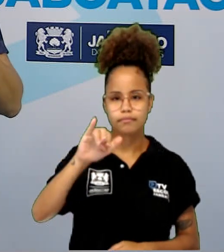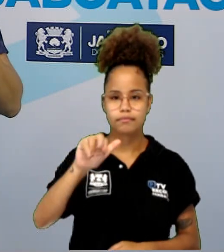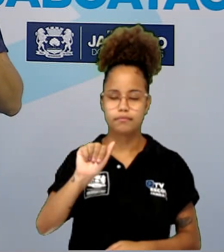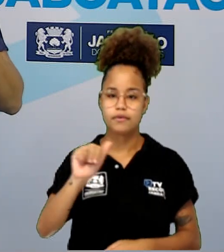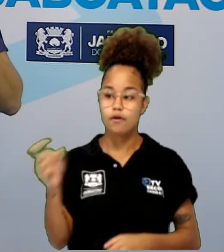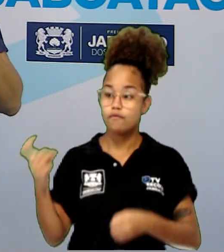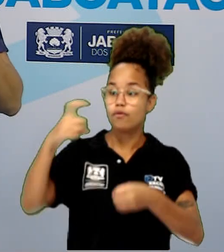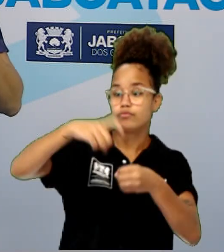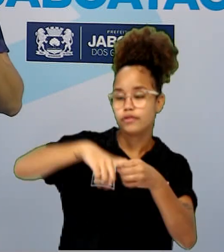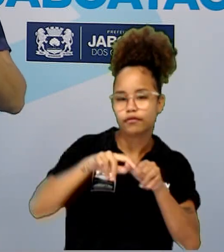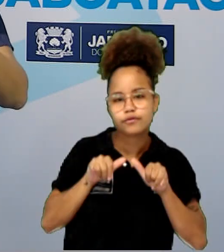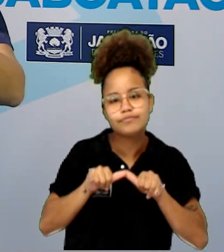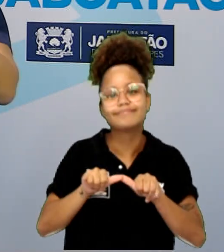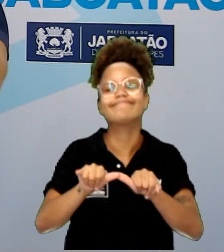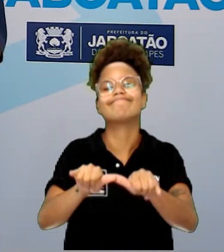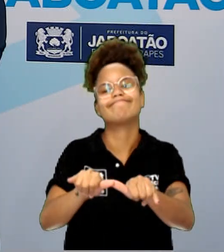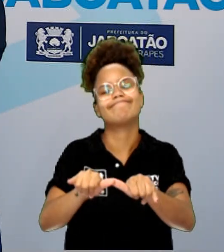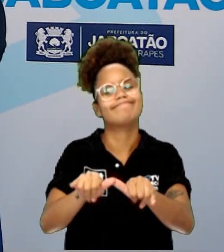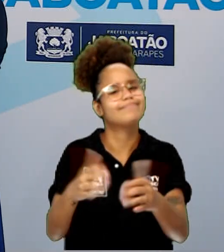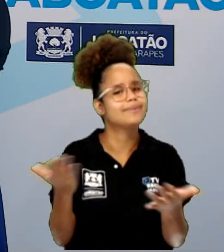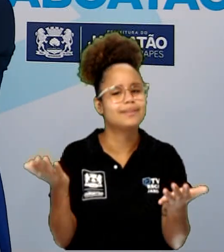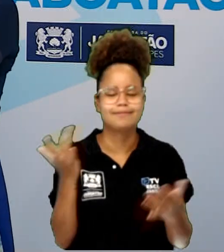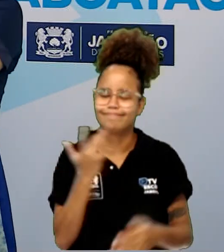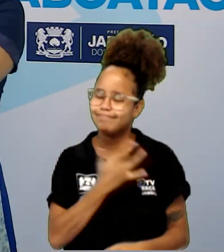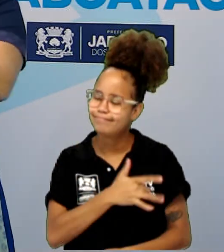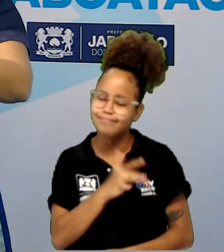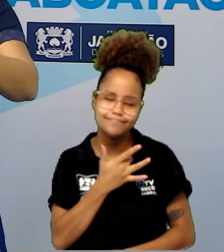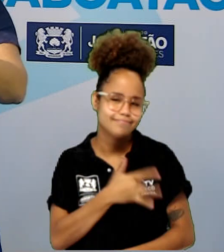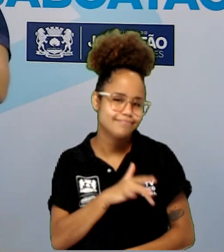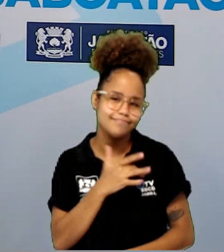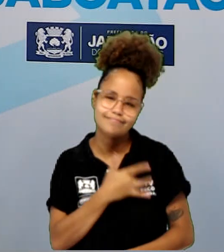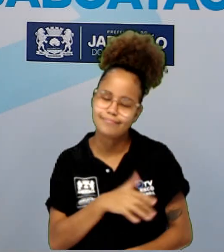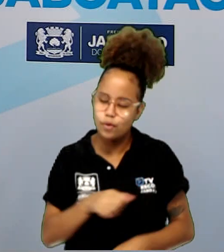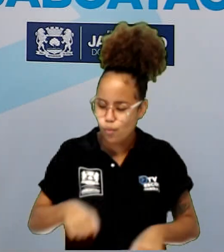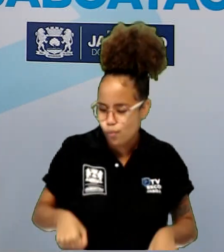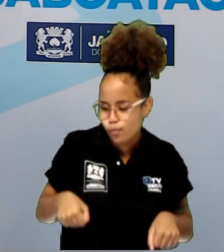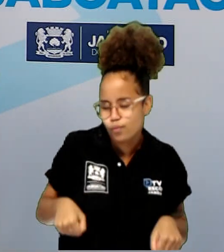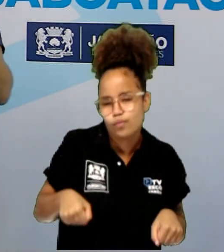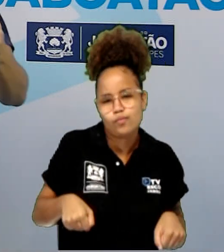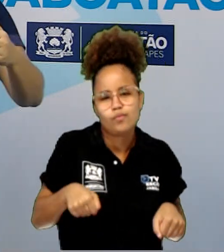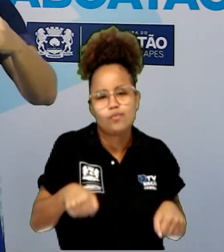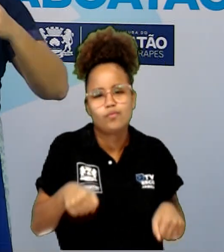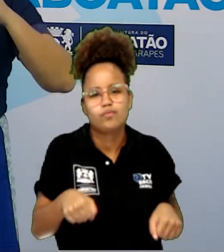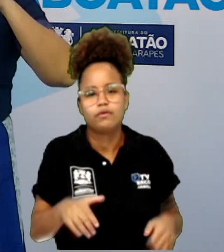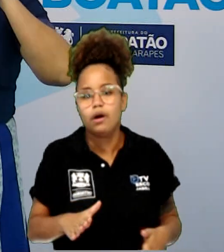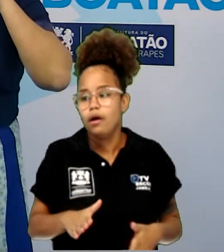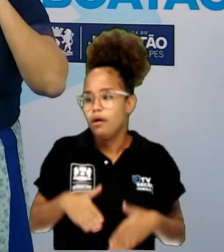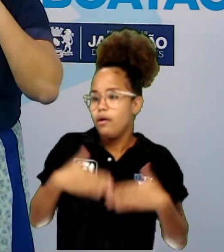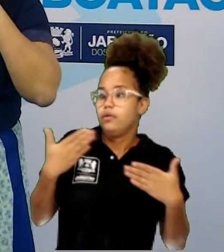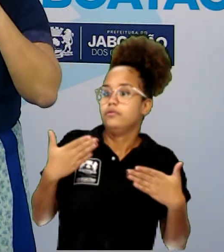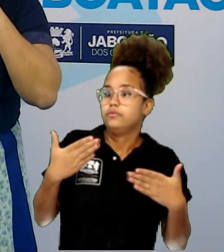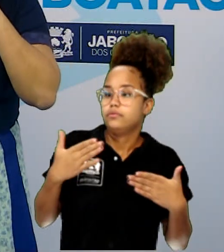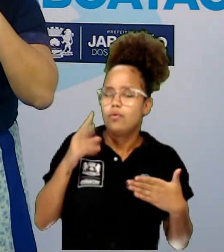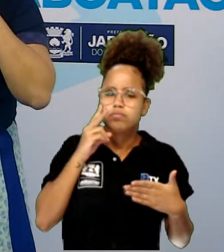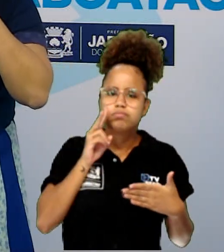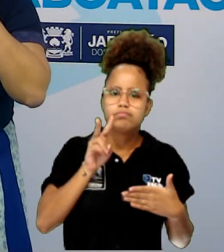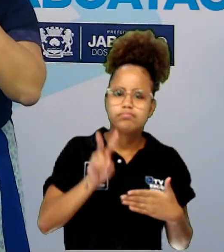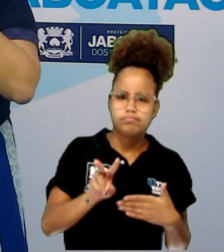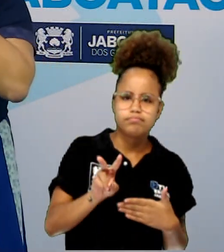mercado. Coitada de Valentina. Vinha carregando lá, vinha surpreendida. De